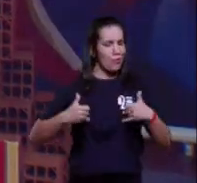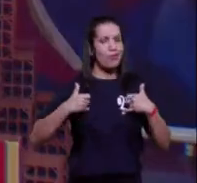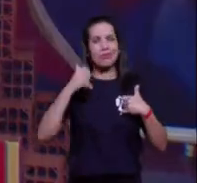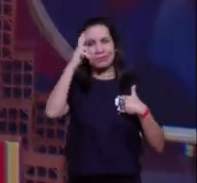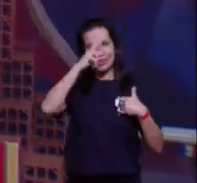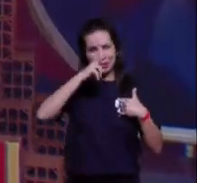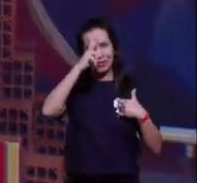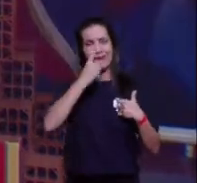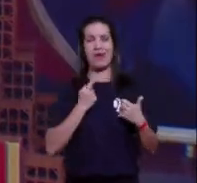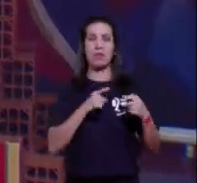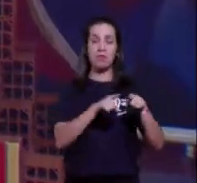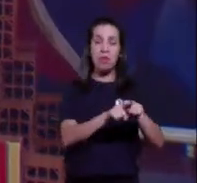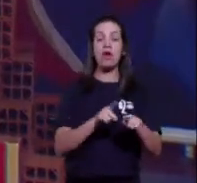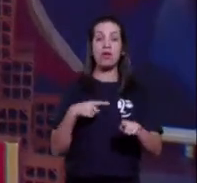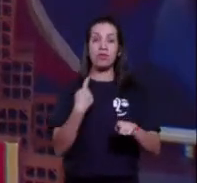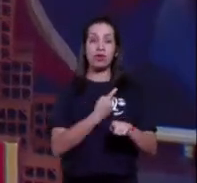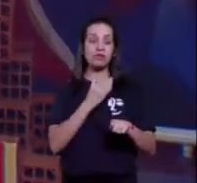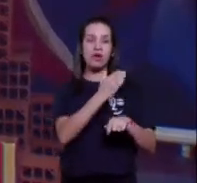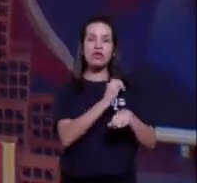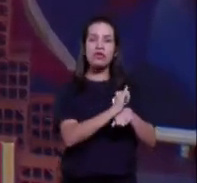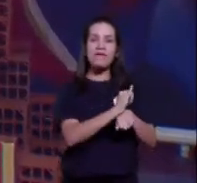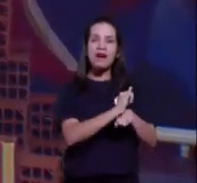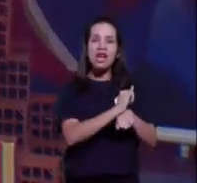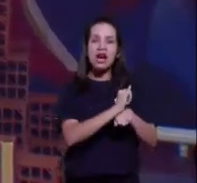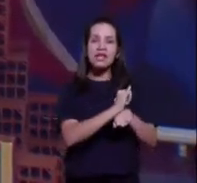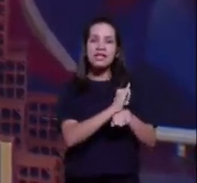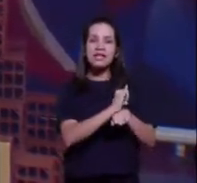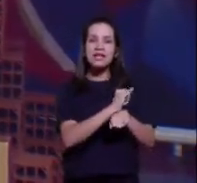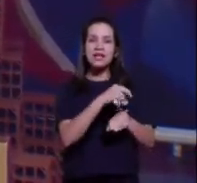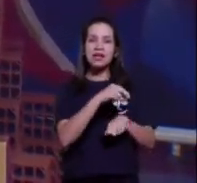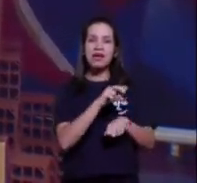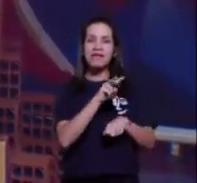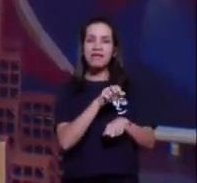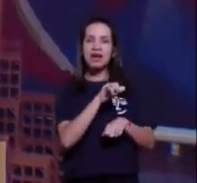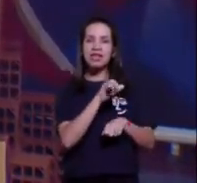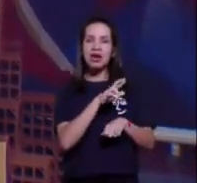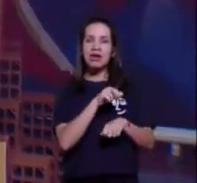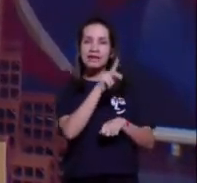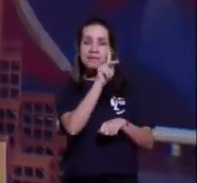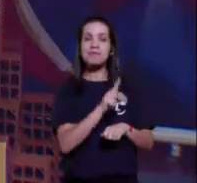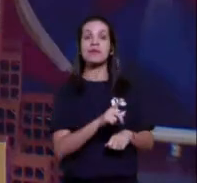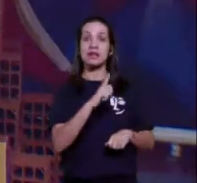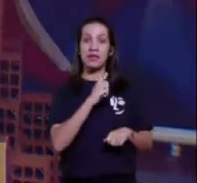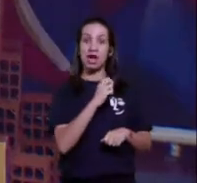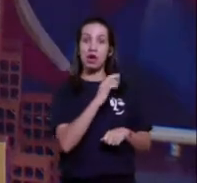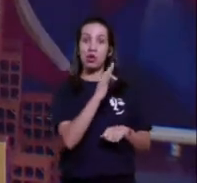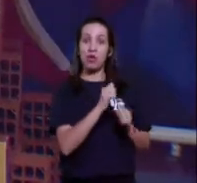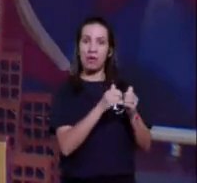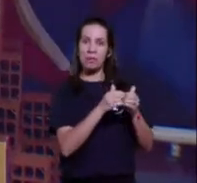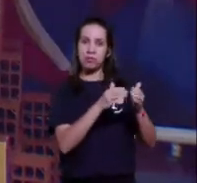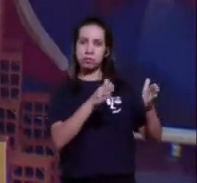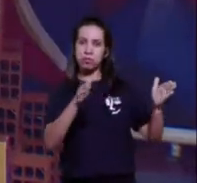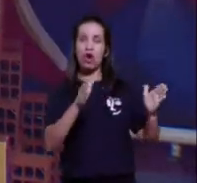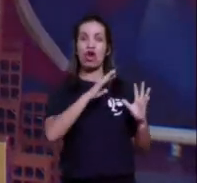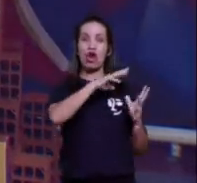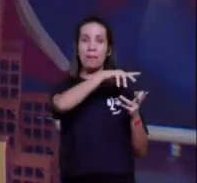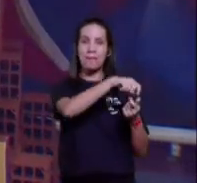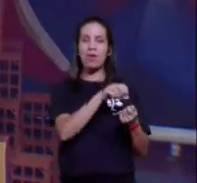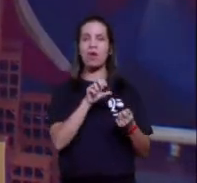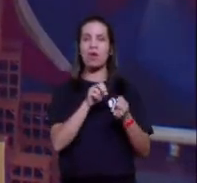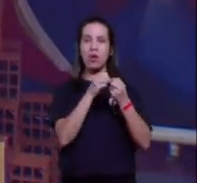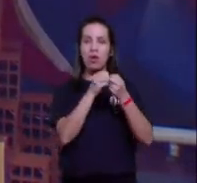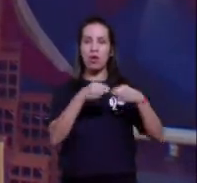história. Tivemos lá em Nova York, no lançamento da CUFA Global. Maravilhoso. Na ONU. Sensacional. Maravilhoso,